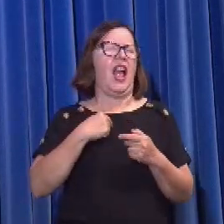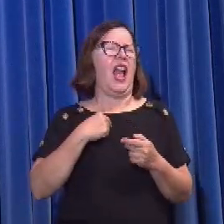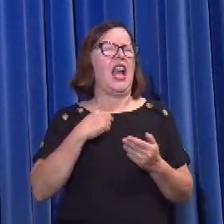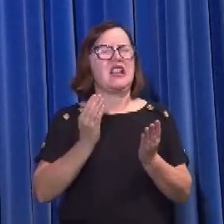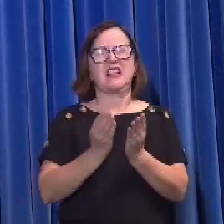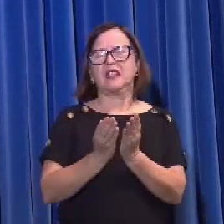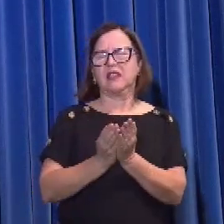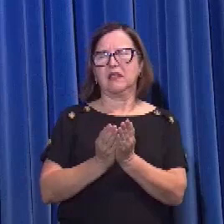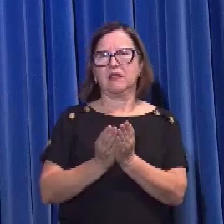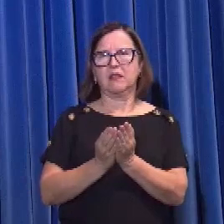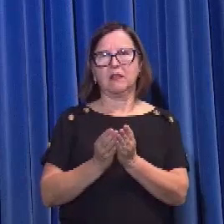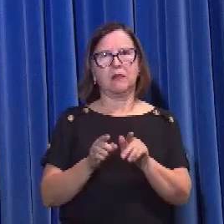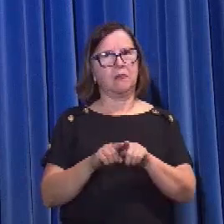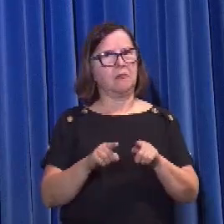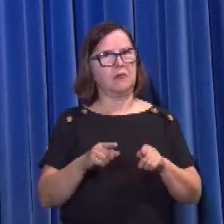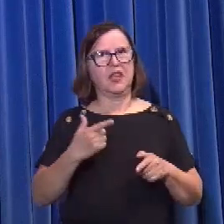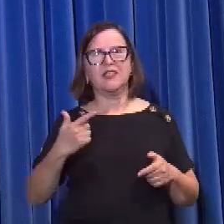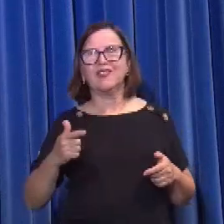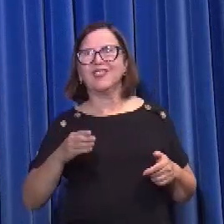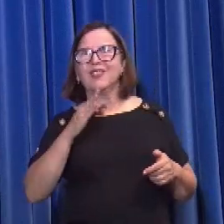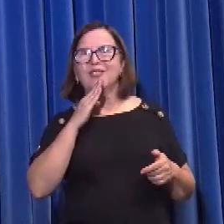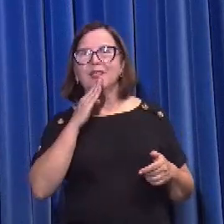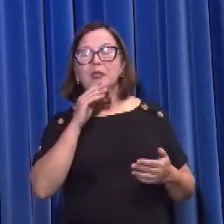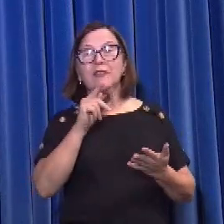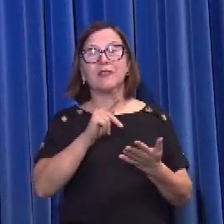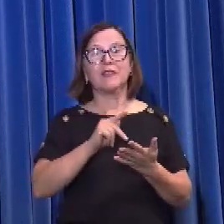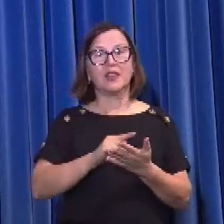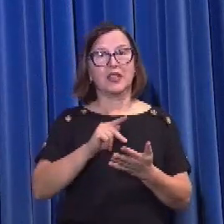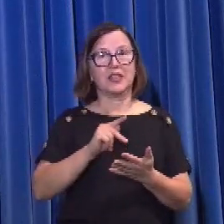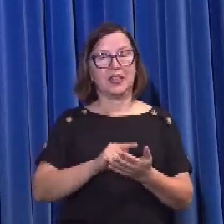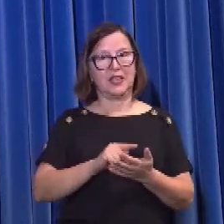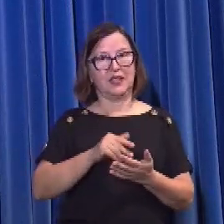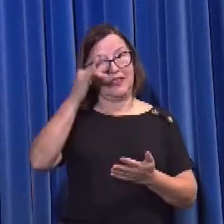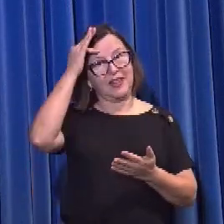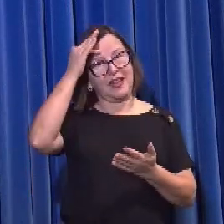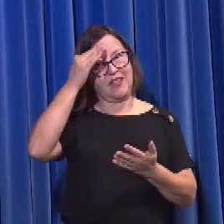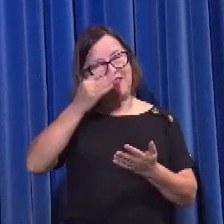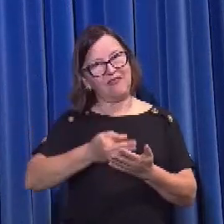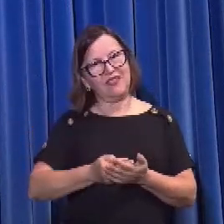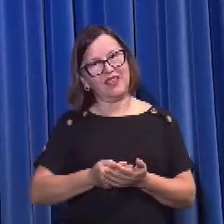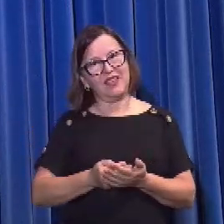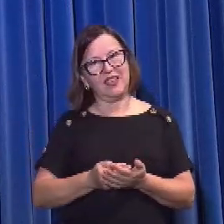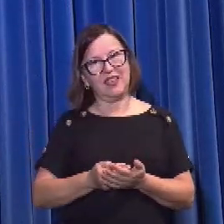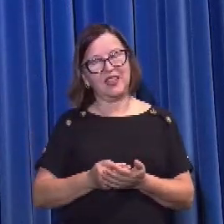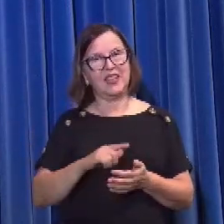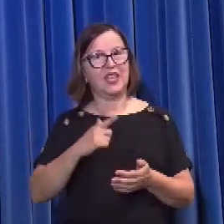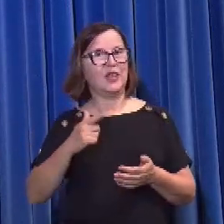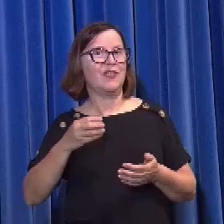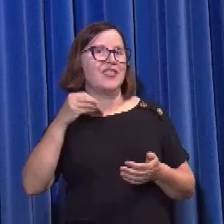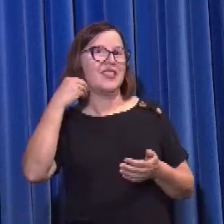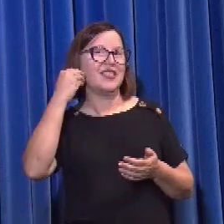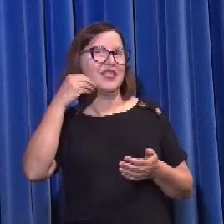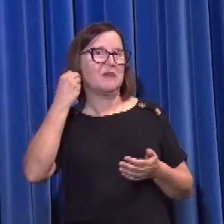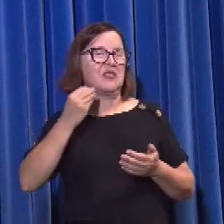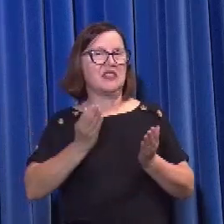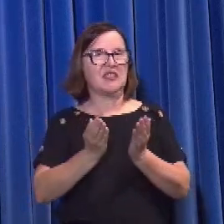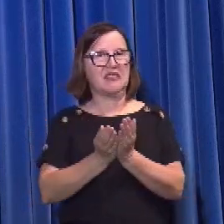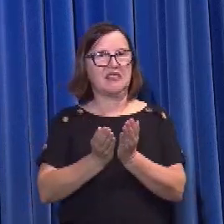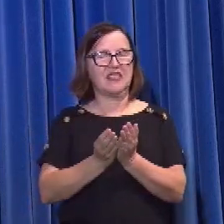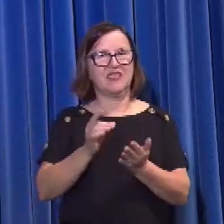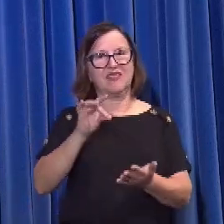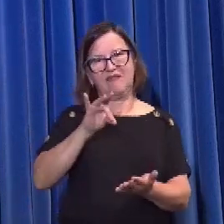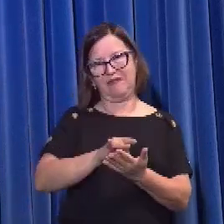destituídos de qualquer conhecimento verdadeiro da fé e de qualquer experiência ou caráter cristão